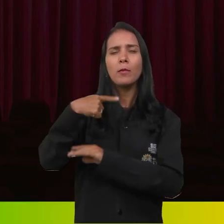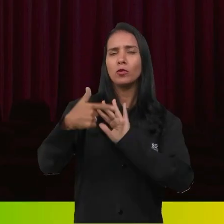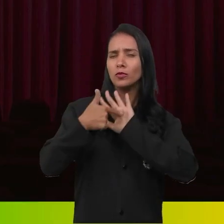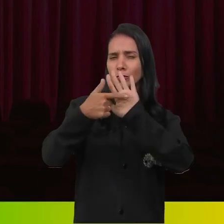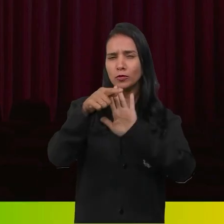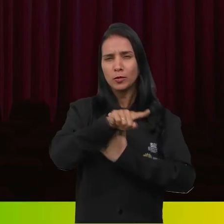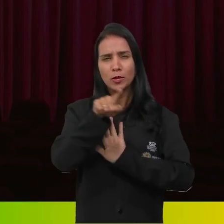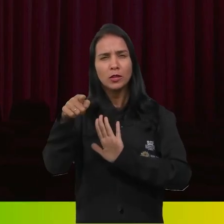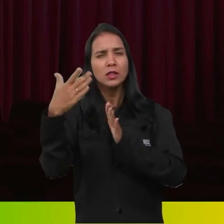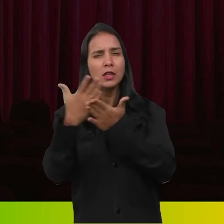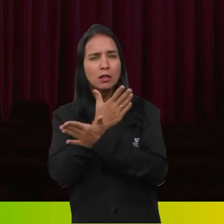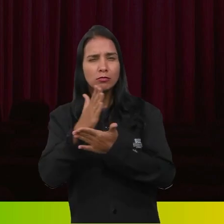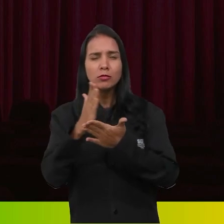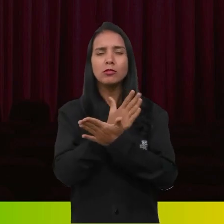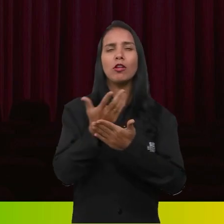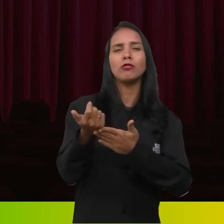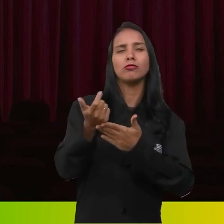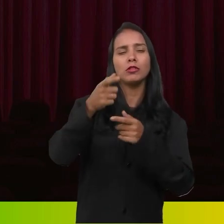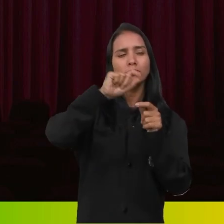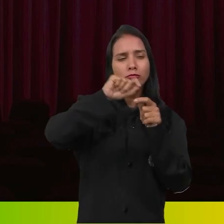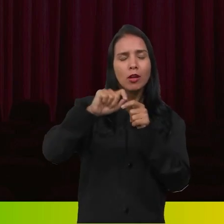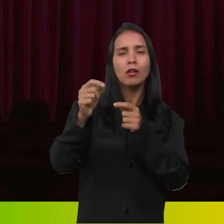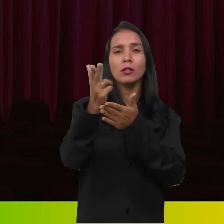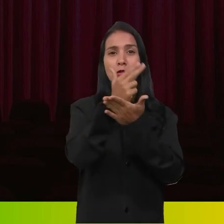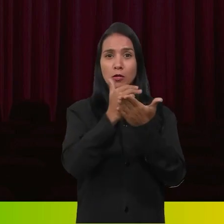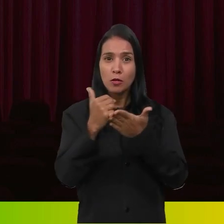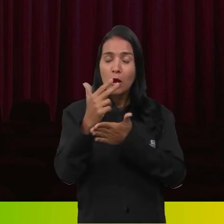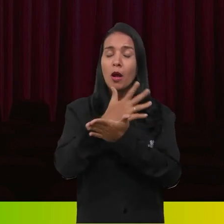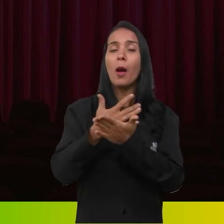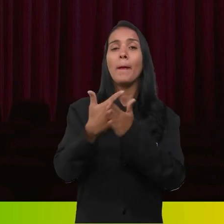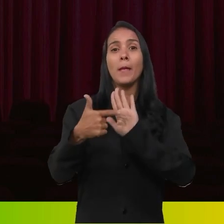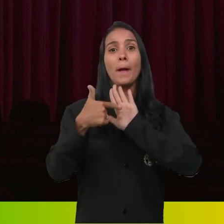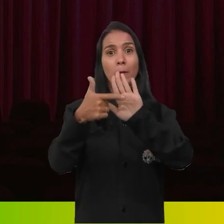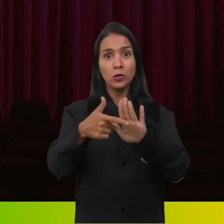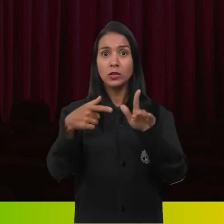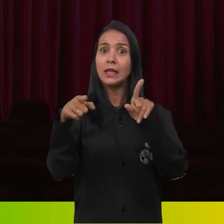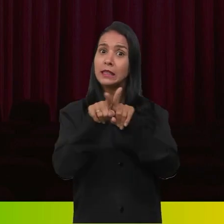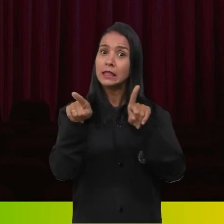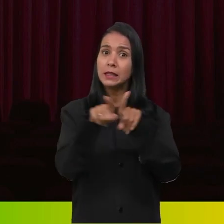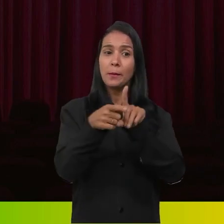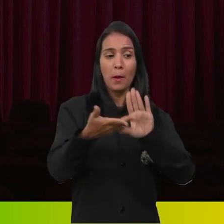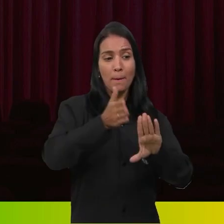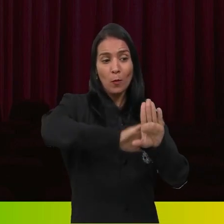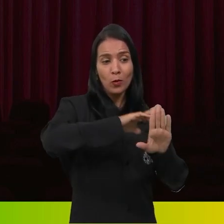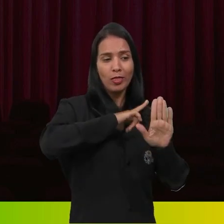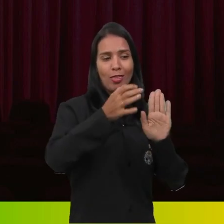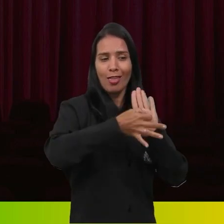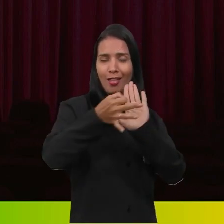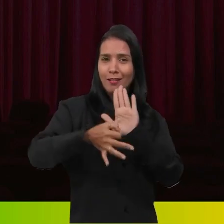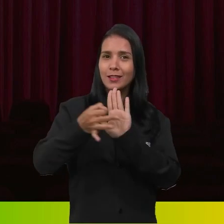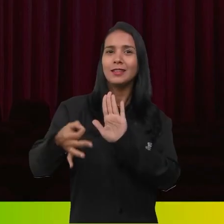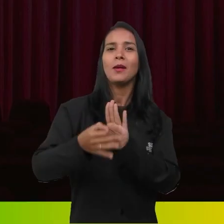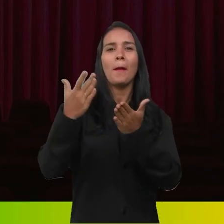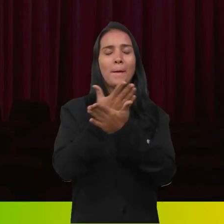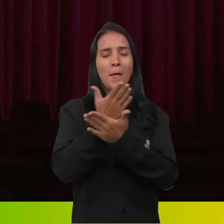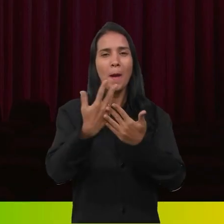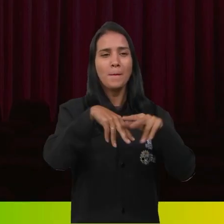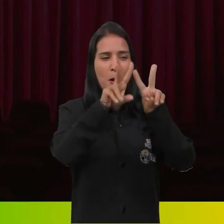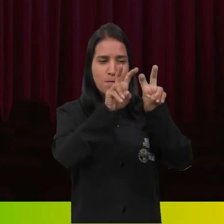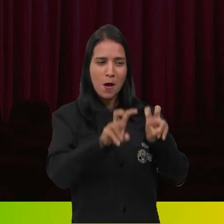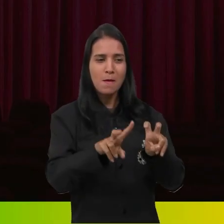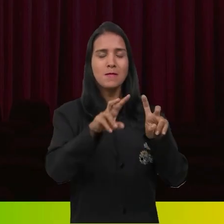a nossa cultura, mas também faz críticas a muitas situações sociais do Brasil.